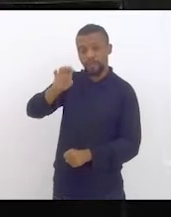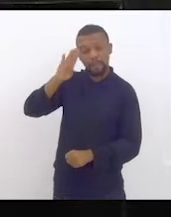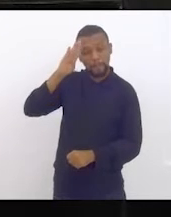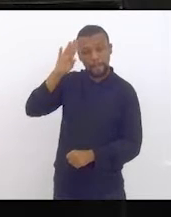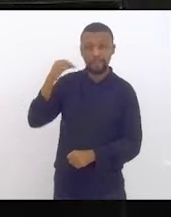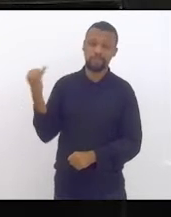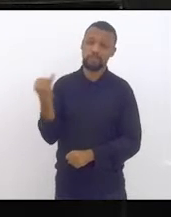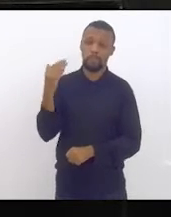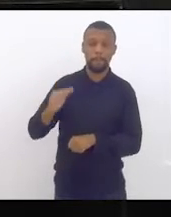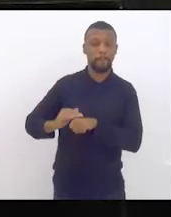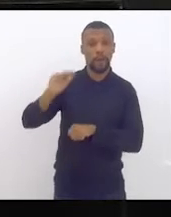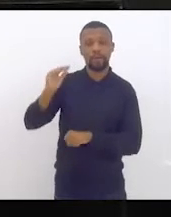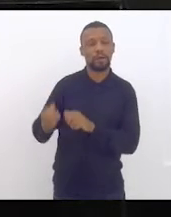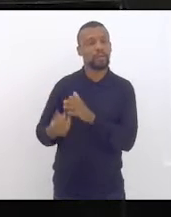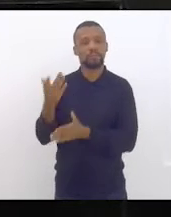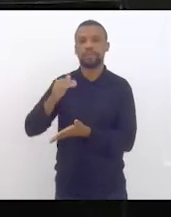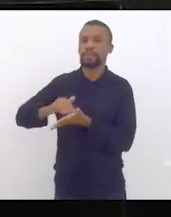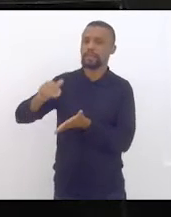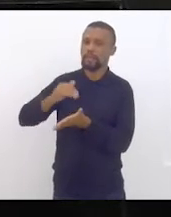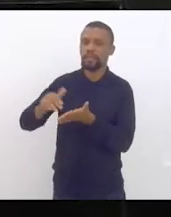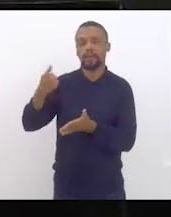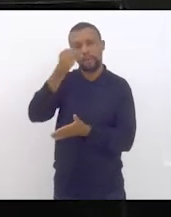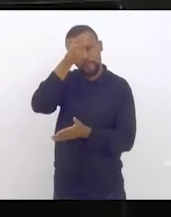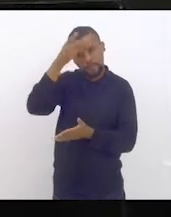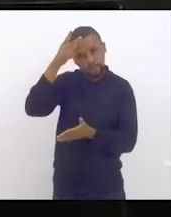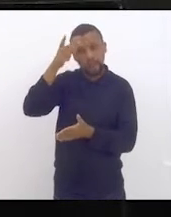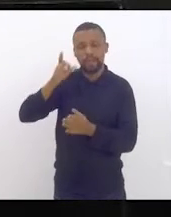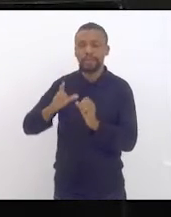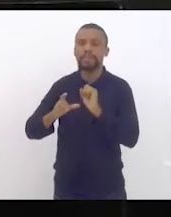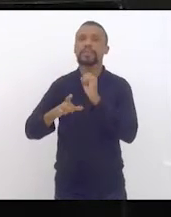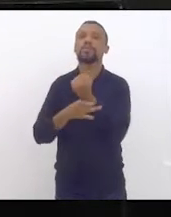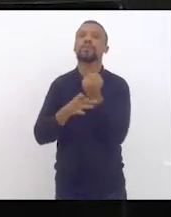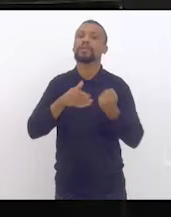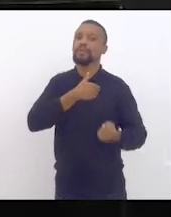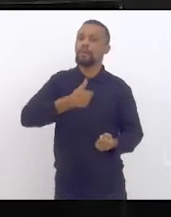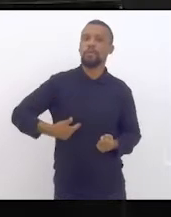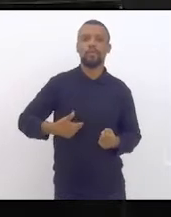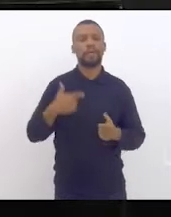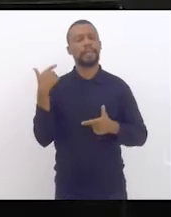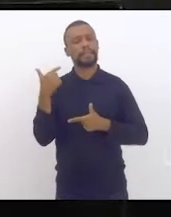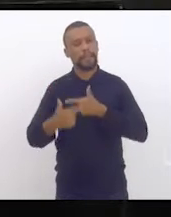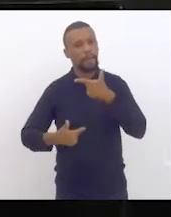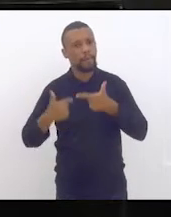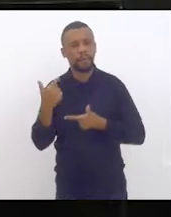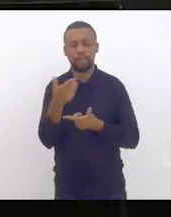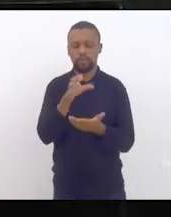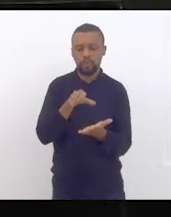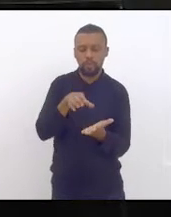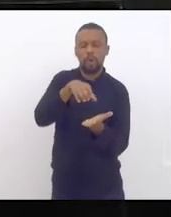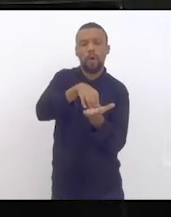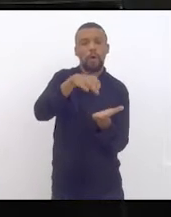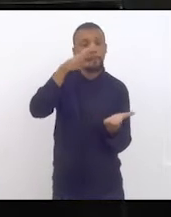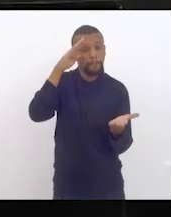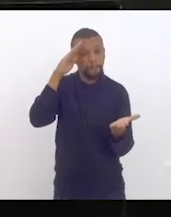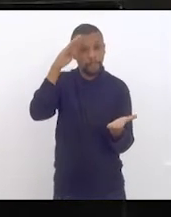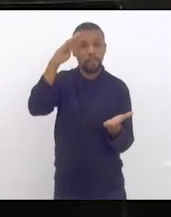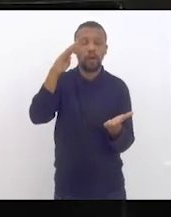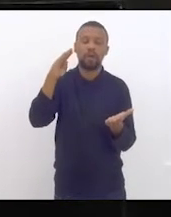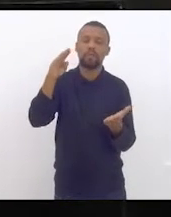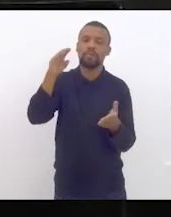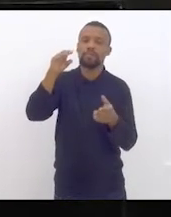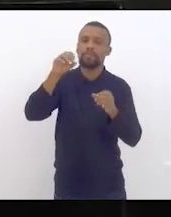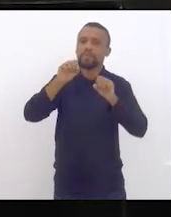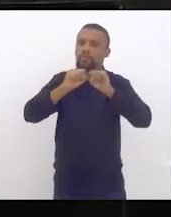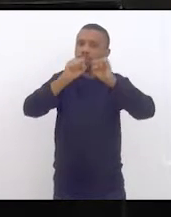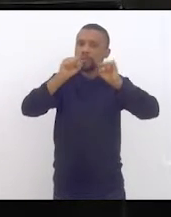foi a criação da secretaria municipal de segurança pública atuando como órgão central do sistema